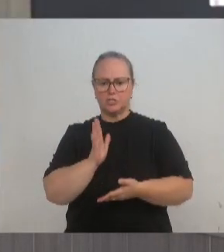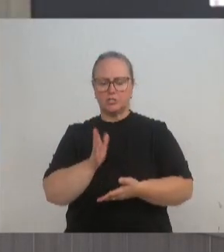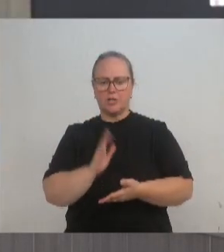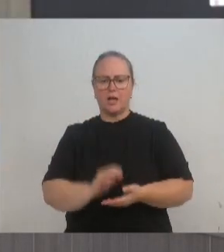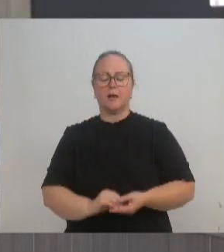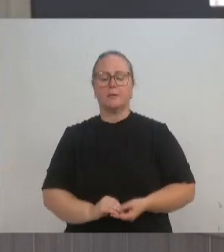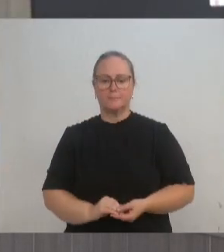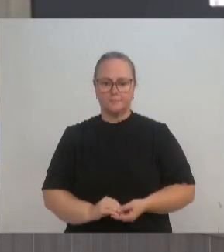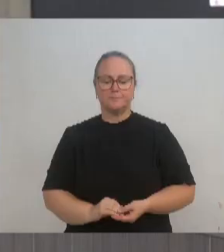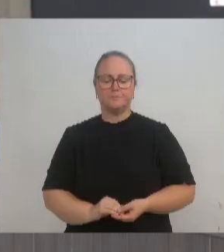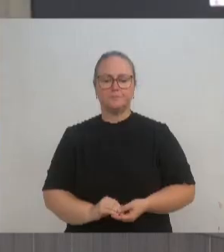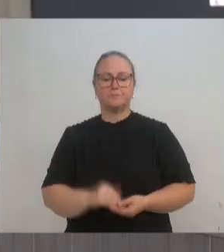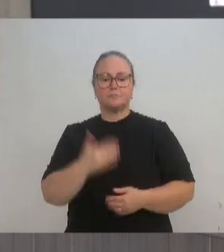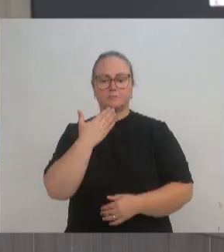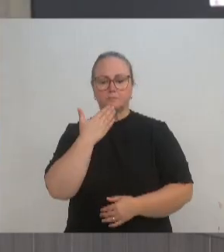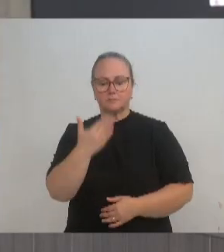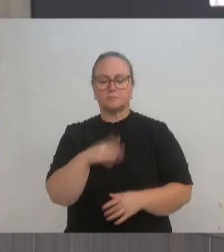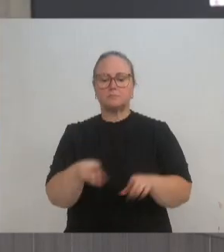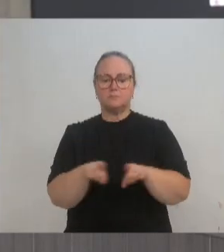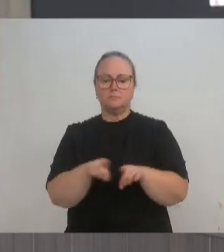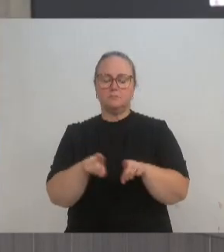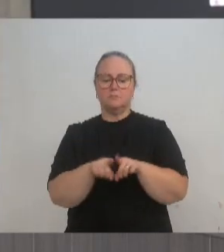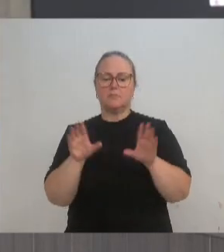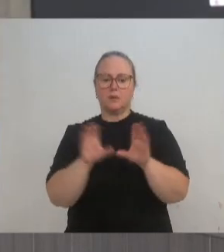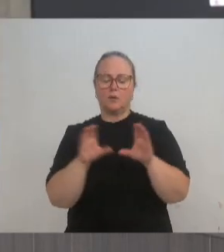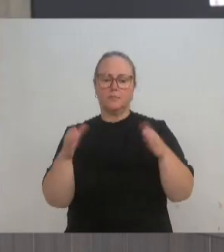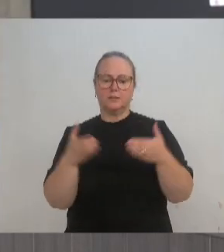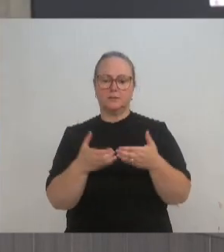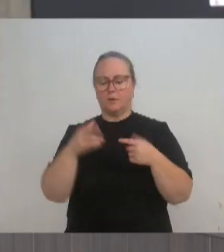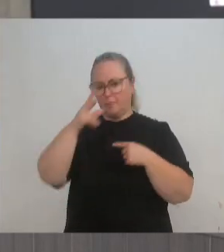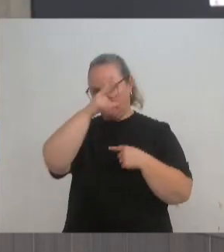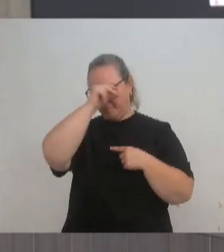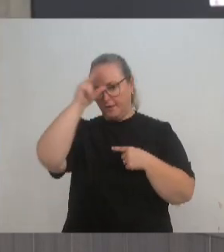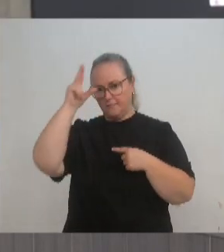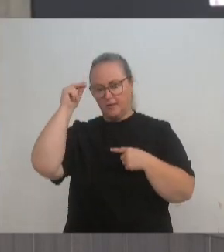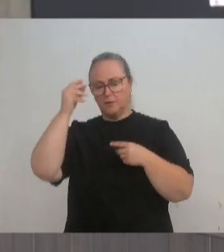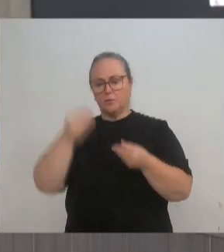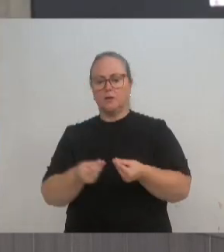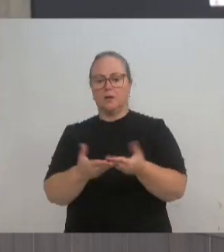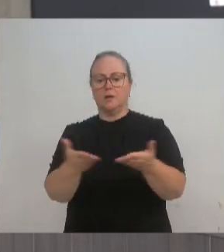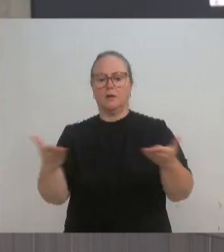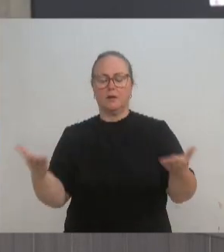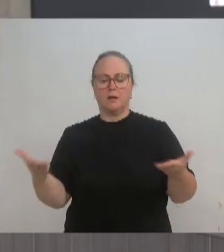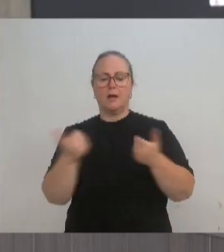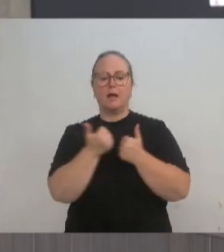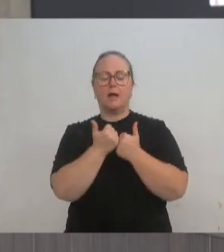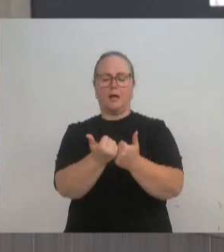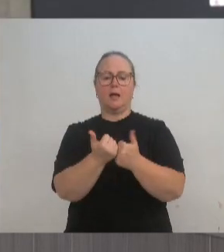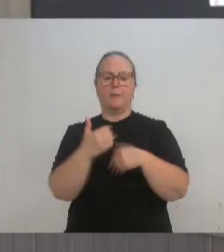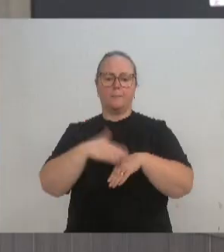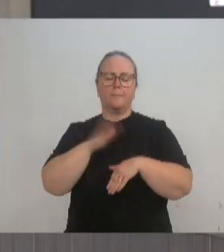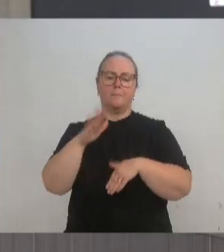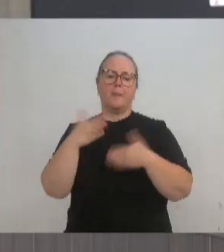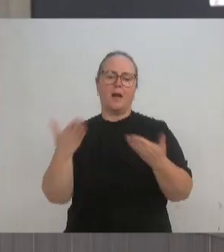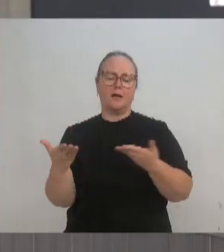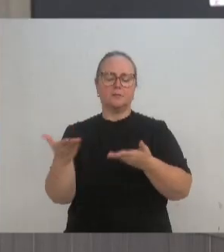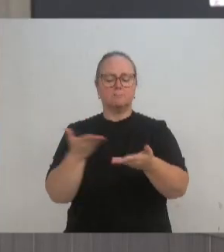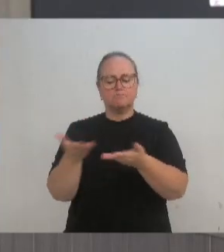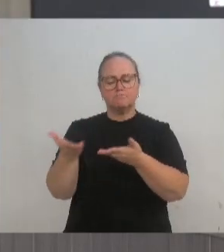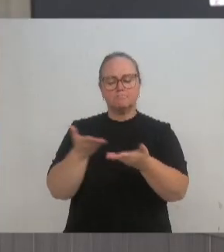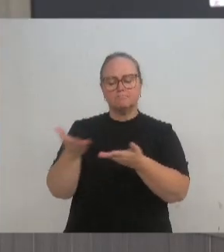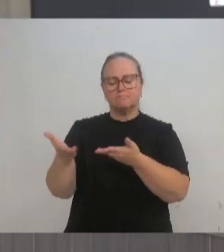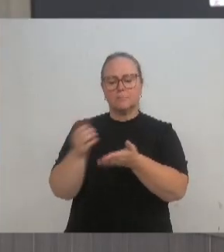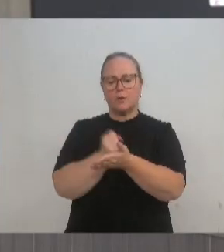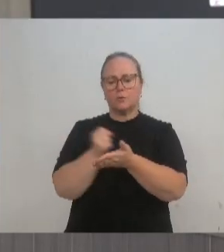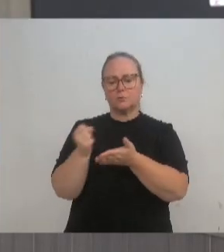gente solicitou na comissão também que a própria prefeitura possa ofertar um suporte melhor, tanto na intermediação desses contratos, mas